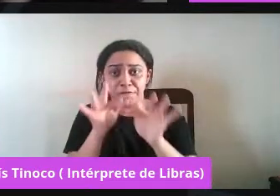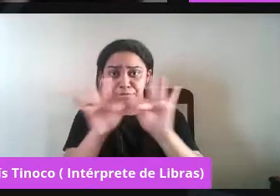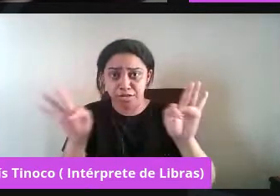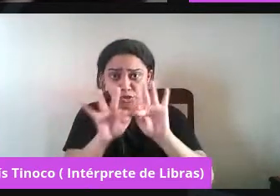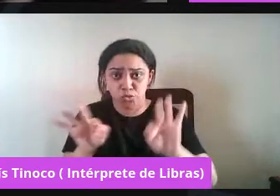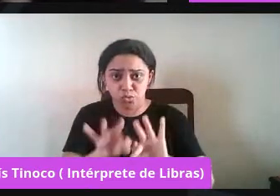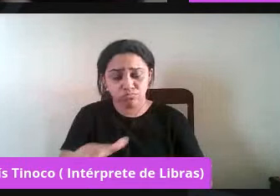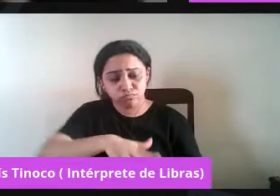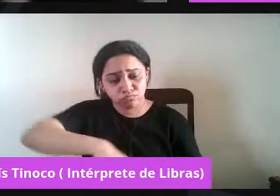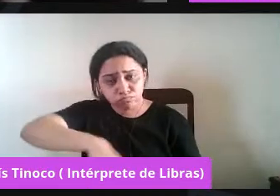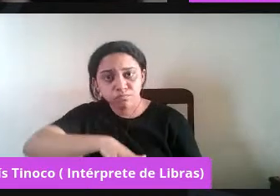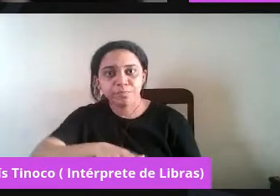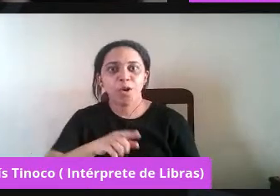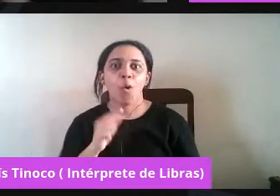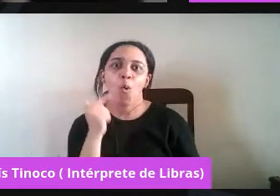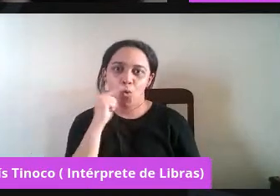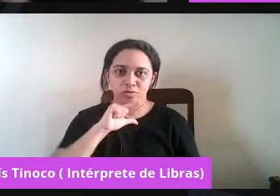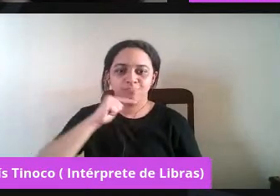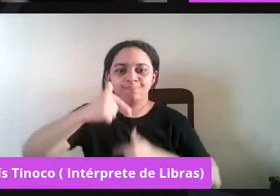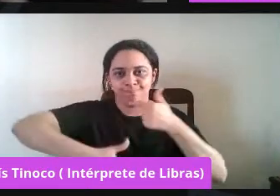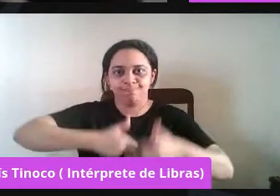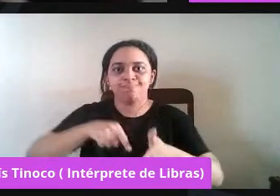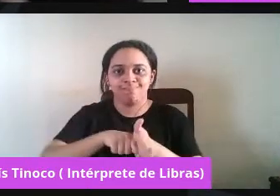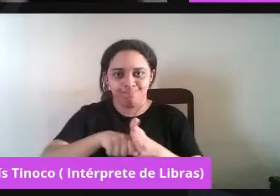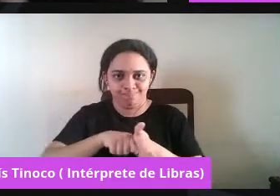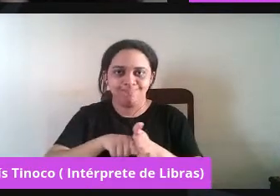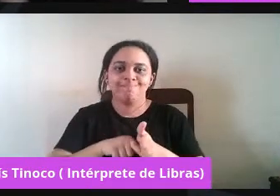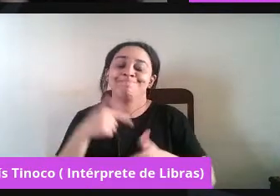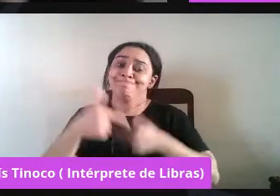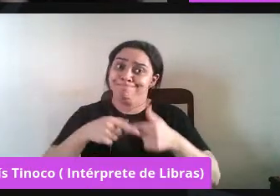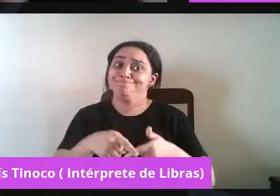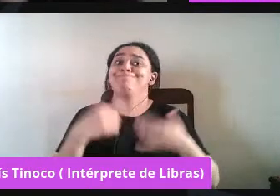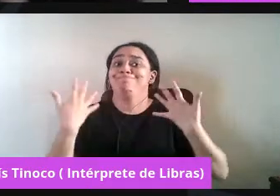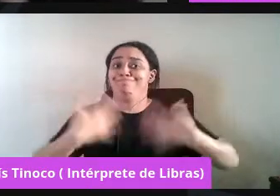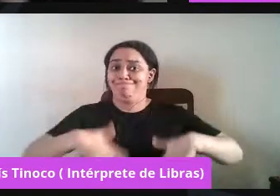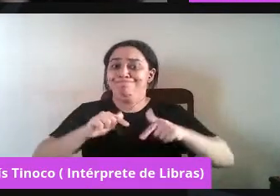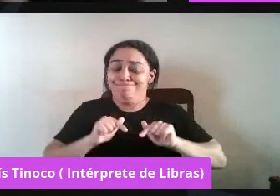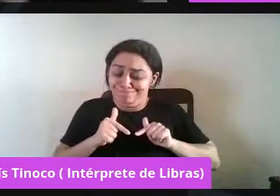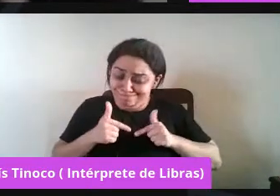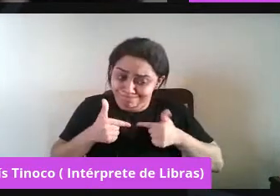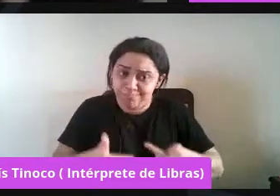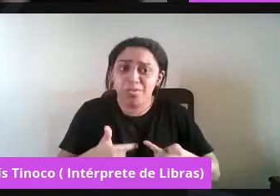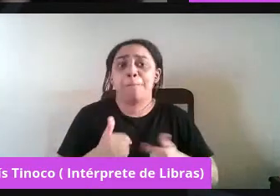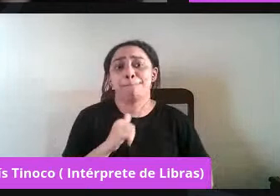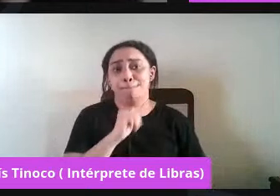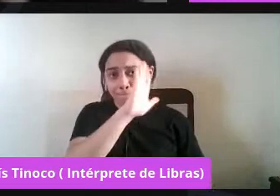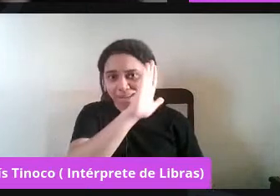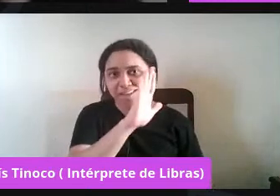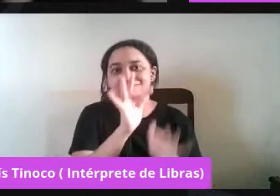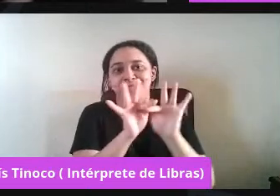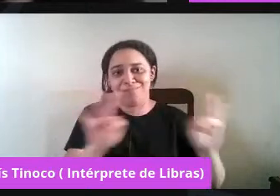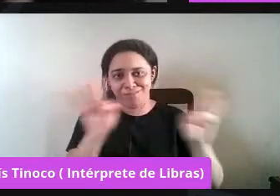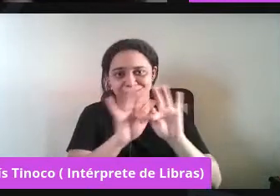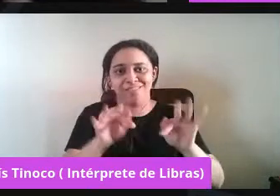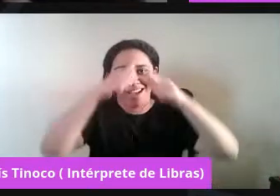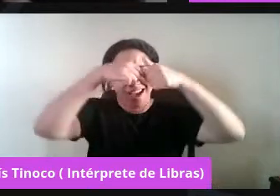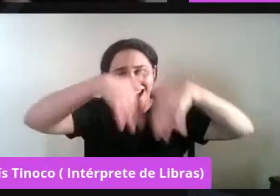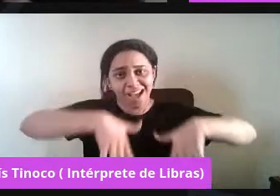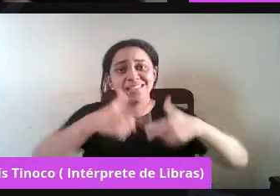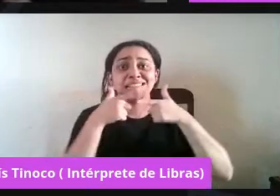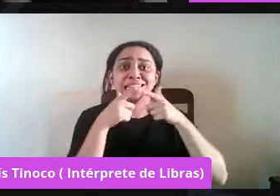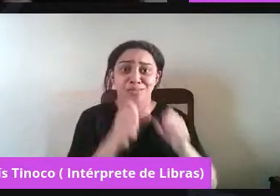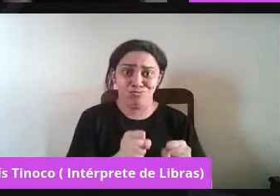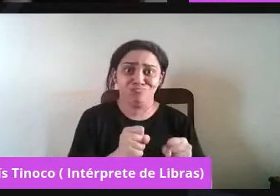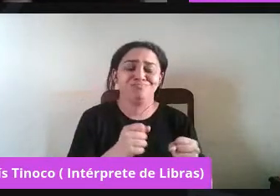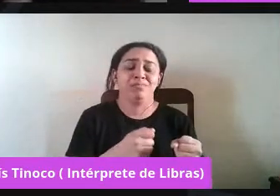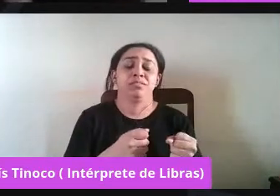o seu trabalho, né? Dá mais trabalho, né? mais mão de obra fazer fraseologia em atlas linguísticos, é mais mão de obra. Mas é